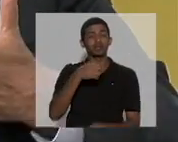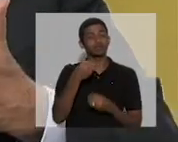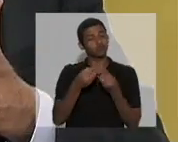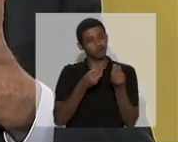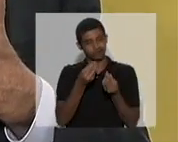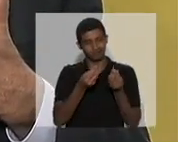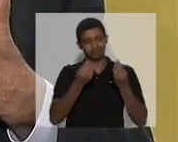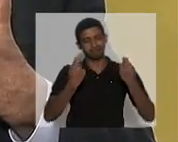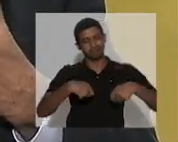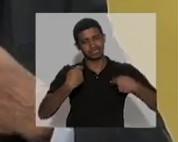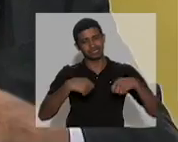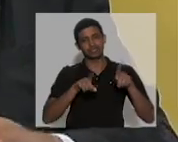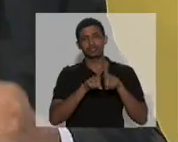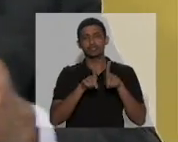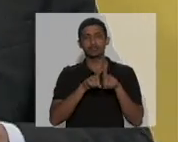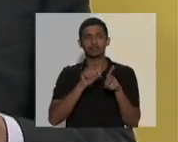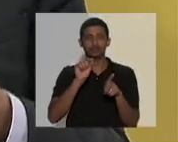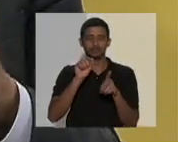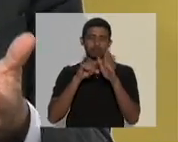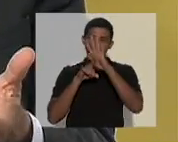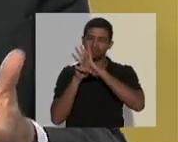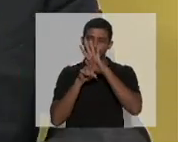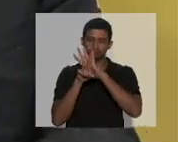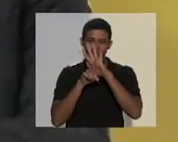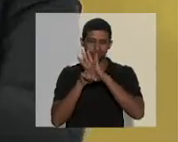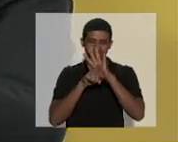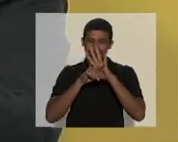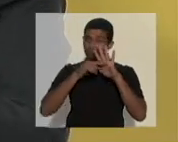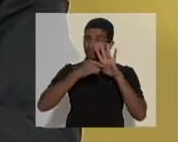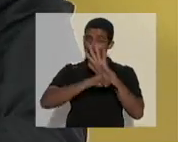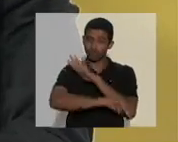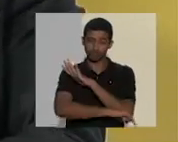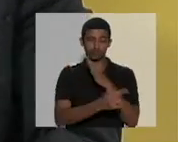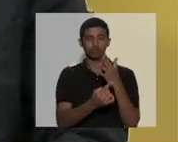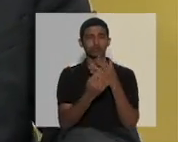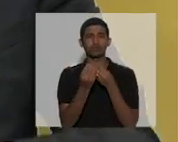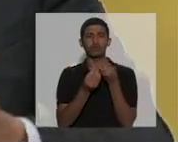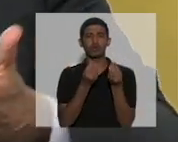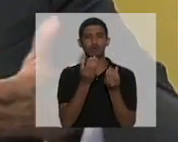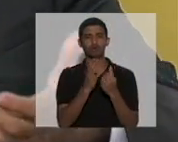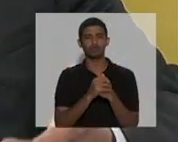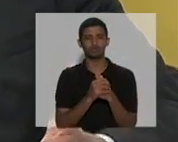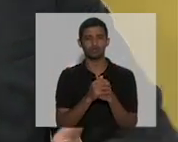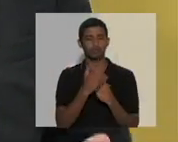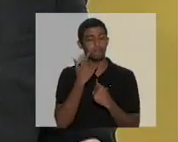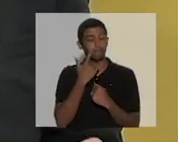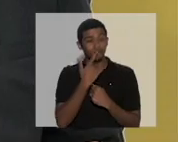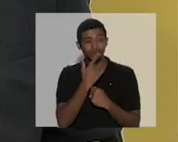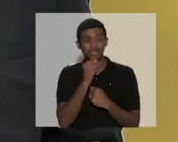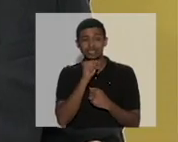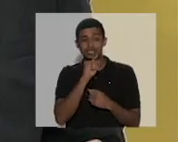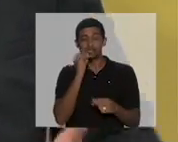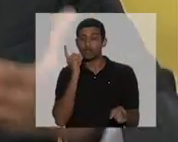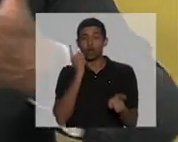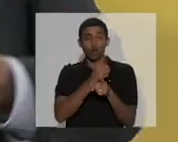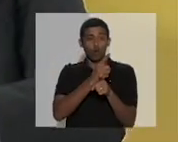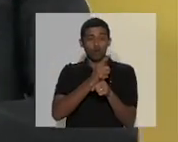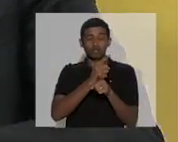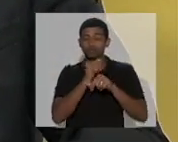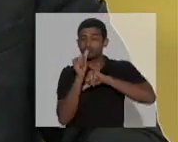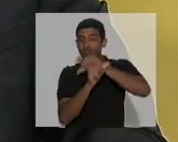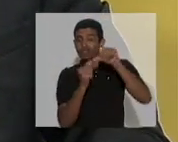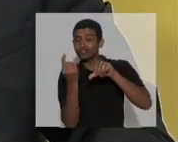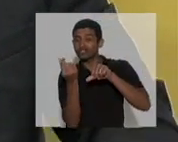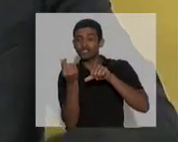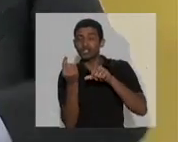é preciso também que haja uma investigação a mais rigorosa no sentido de saber a aplicação